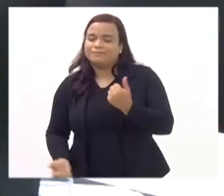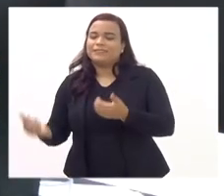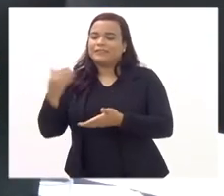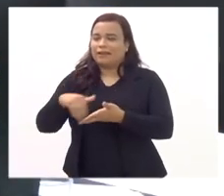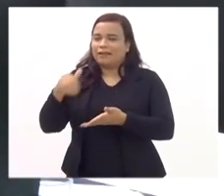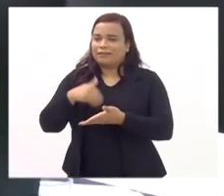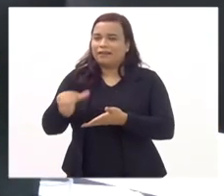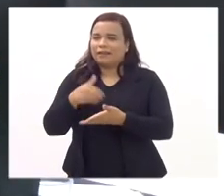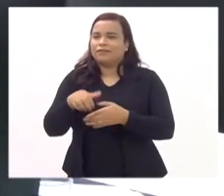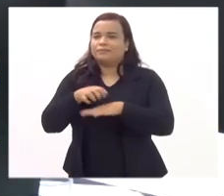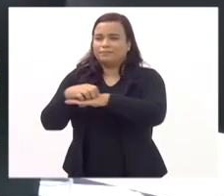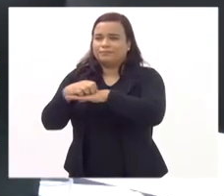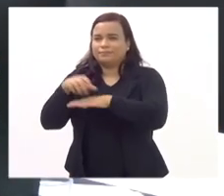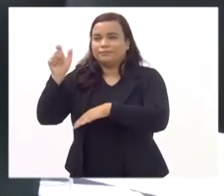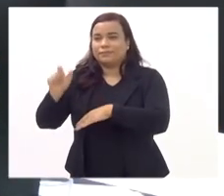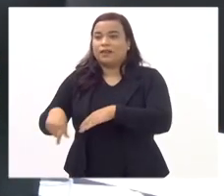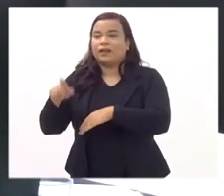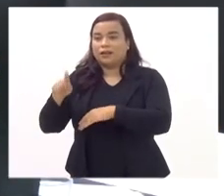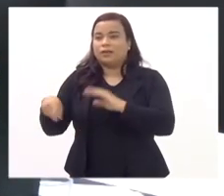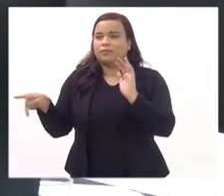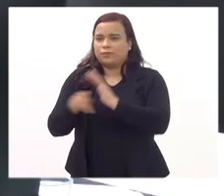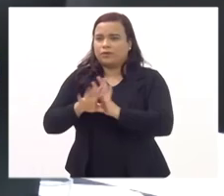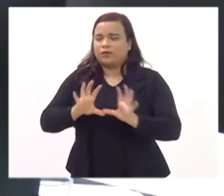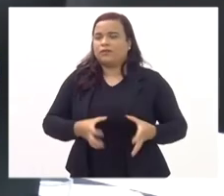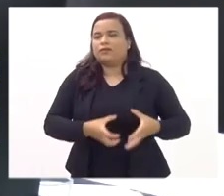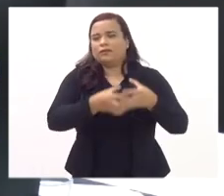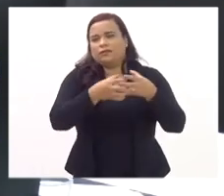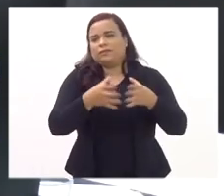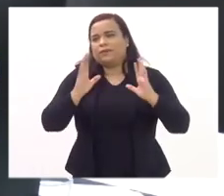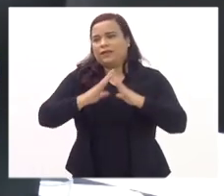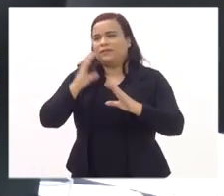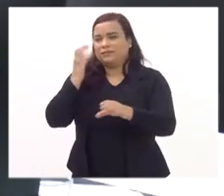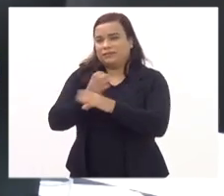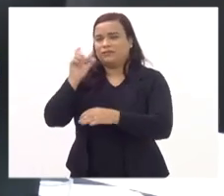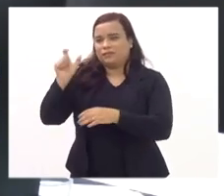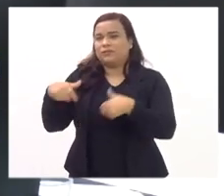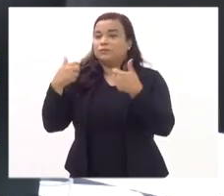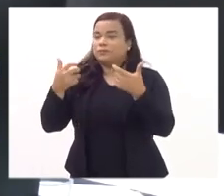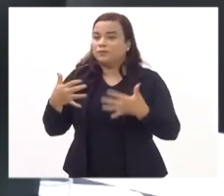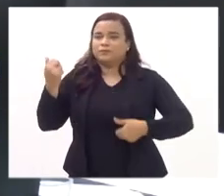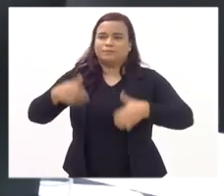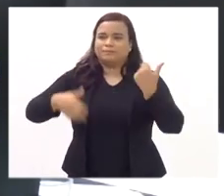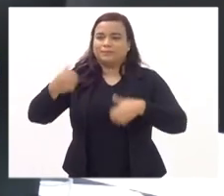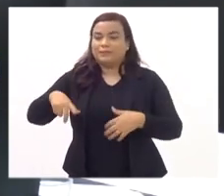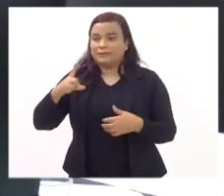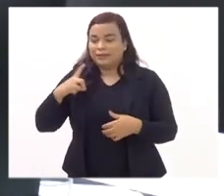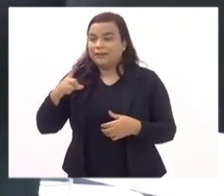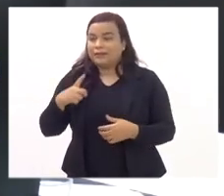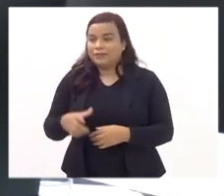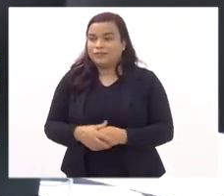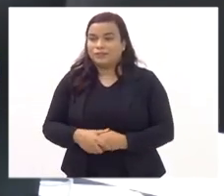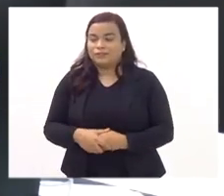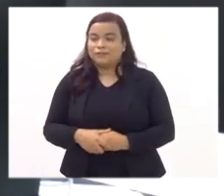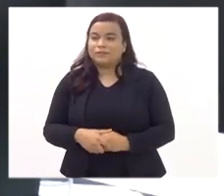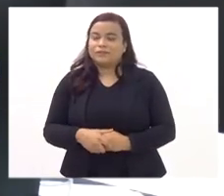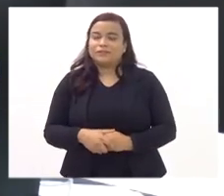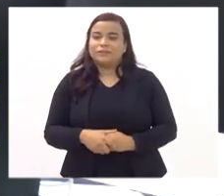da equipe da Secretaria da Casa Civil, por isso que ela falou que agora está em outro lugar fazendo essa interlocução.